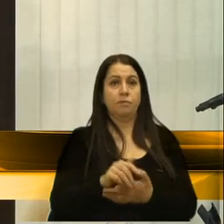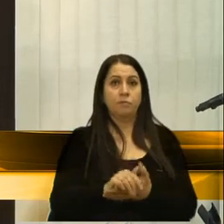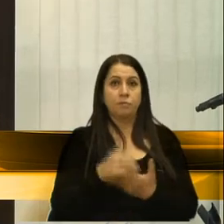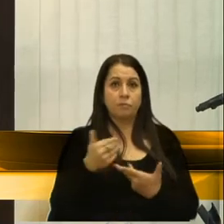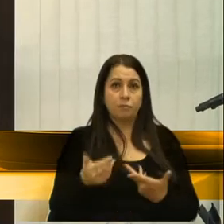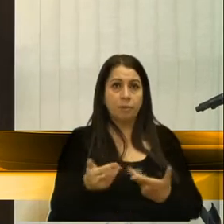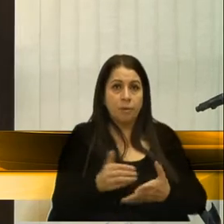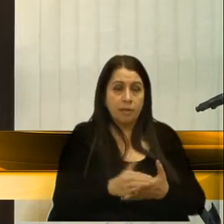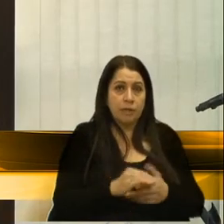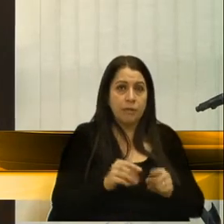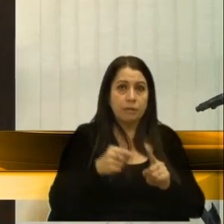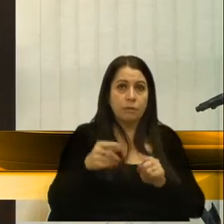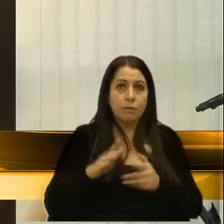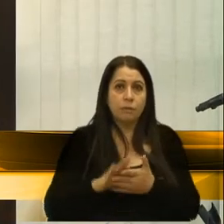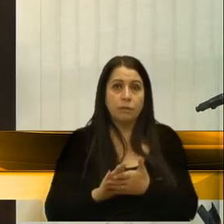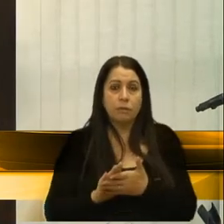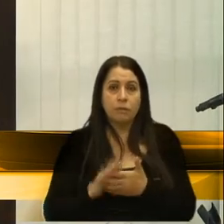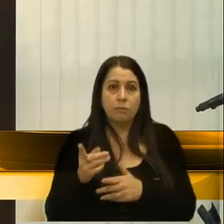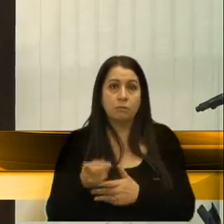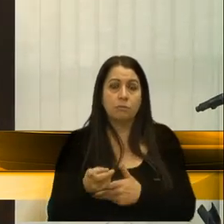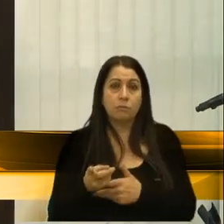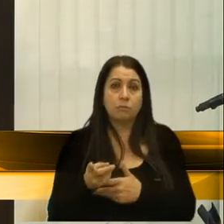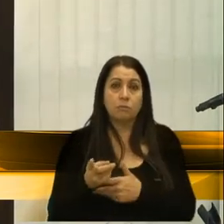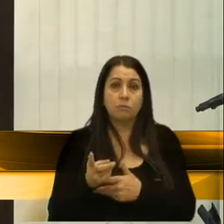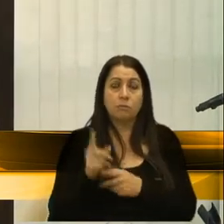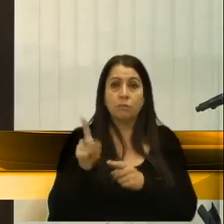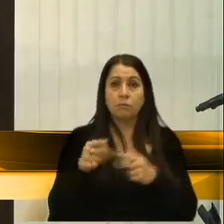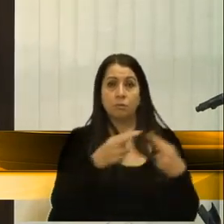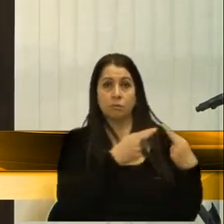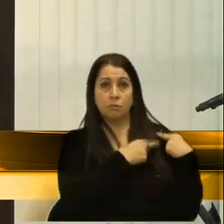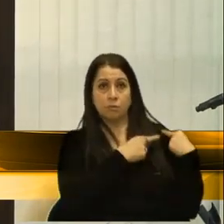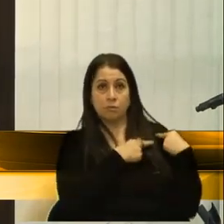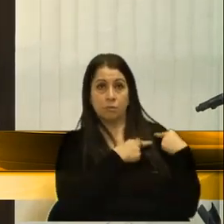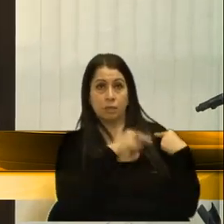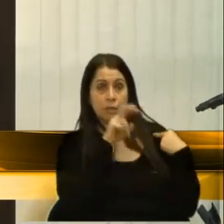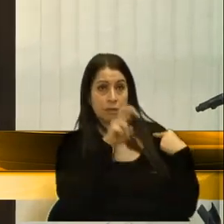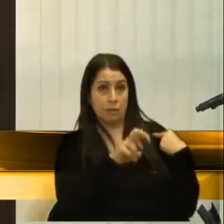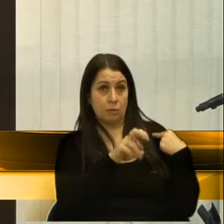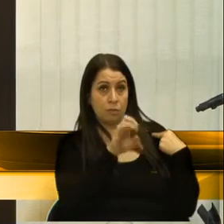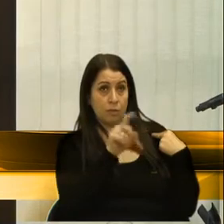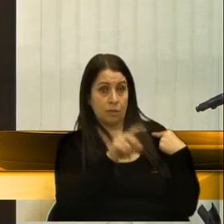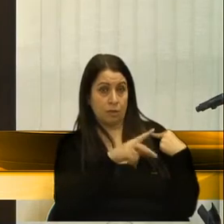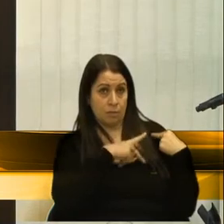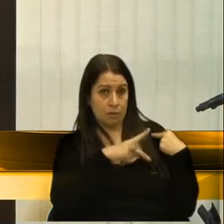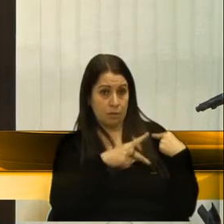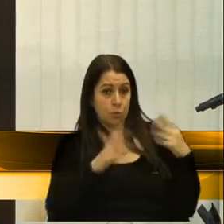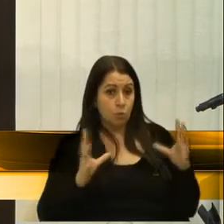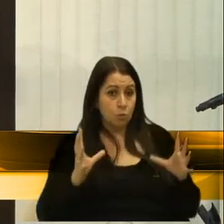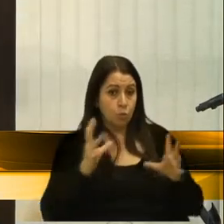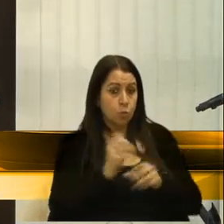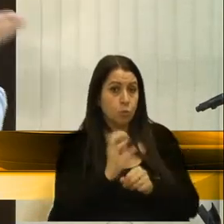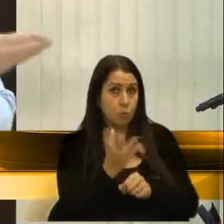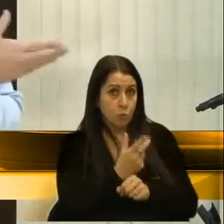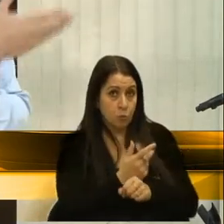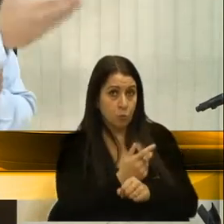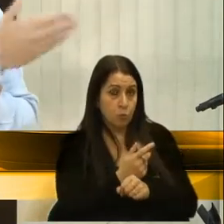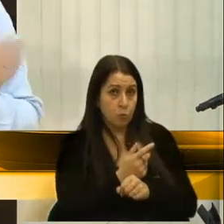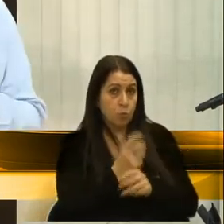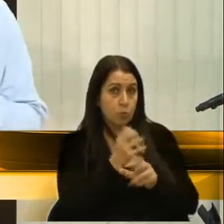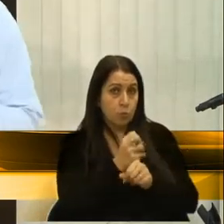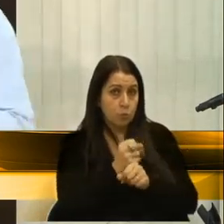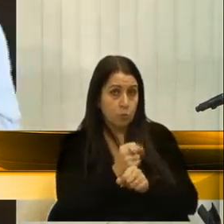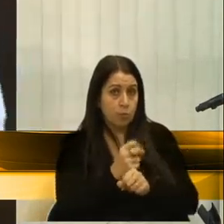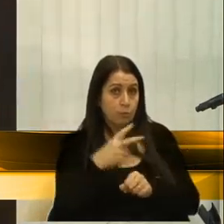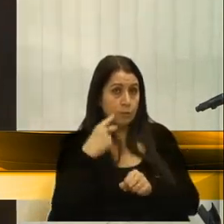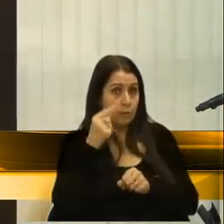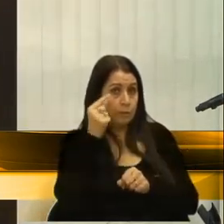vagarem, eles sejam extintos. E aí cabe, nós temos aqui 5 ex-presidentes, se a gente juntar aqui também, somar o vereador